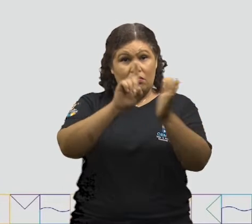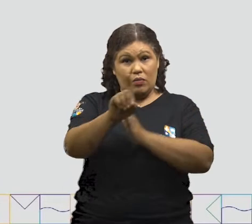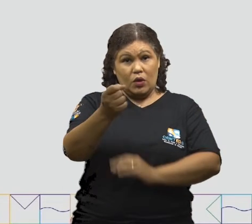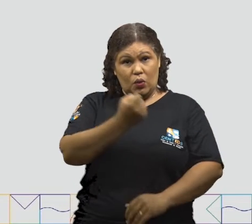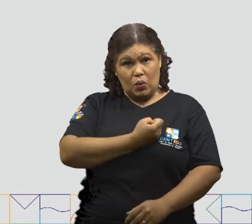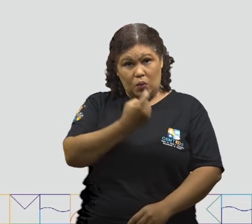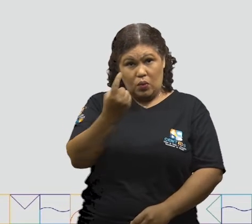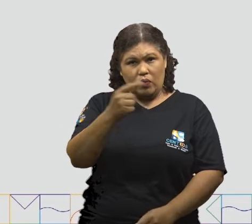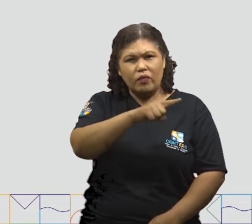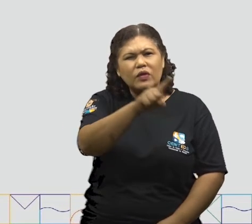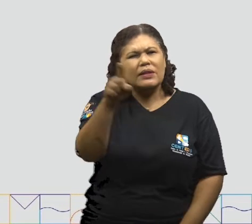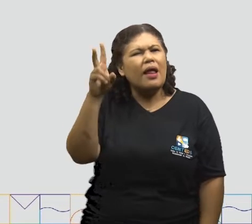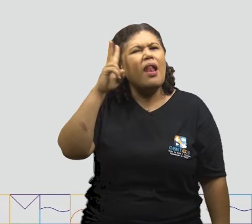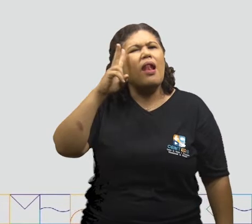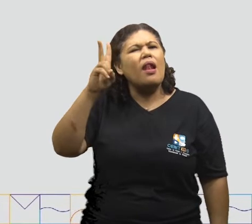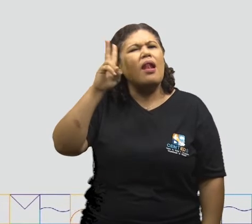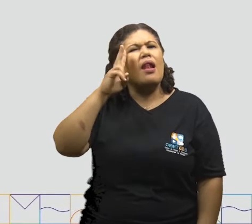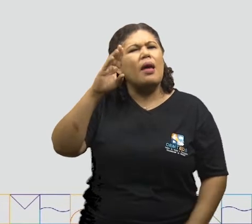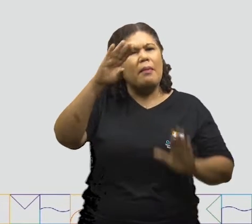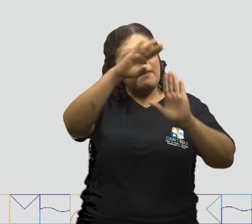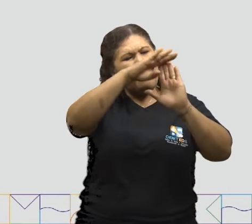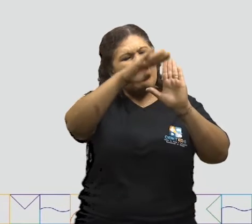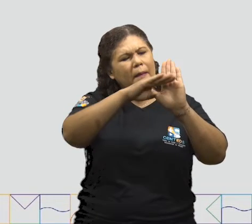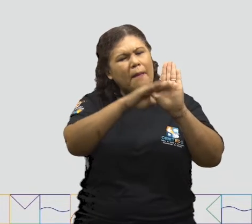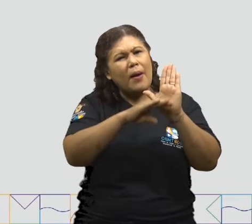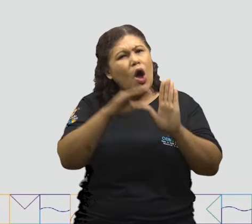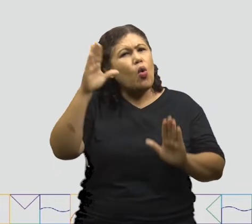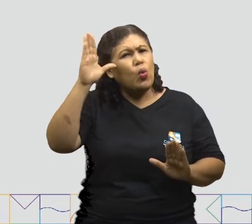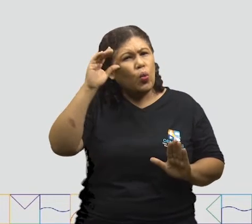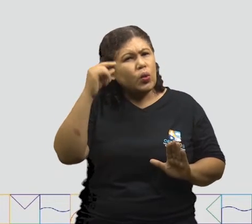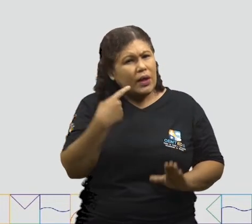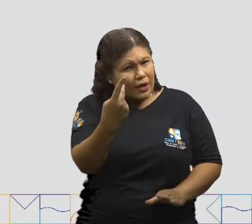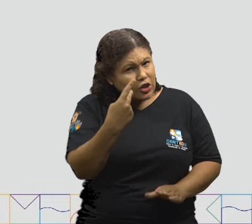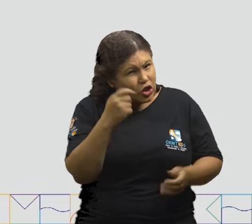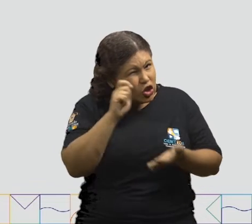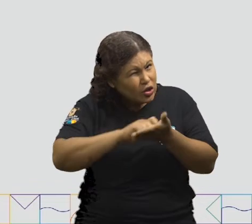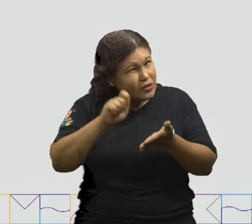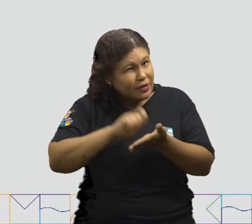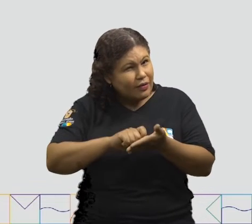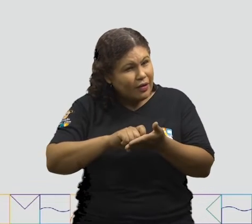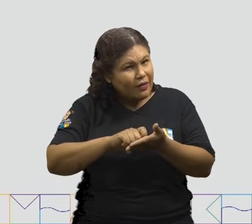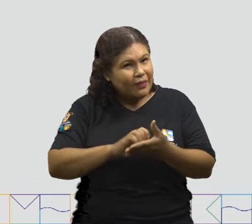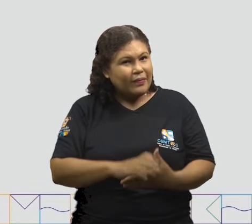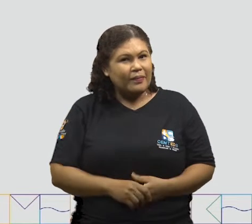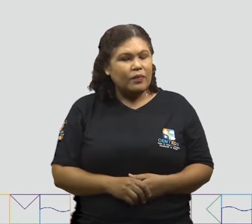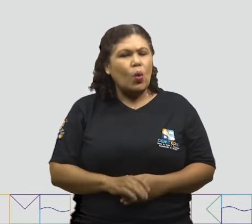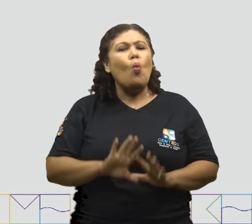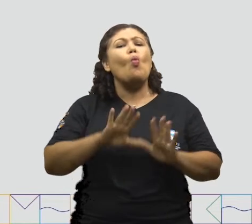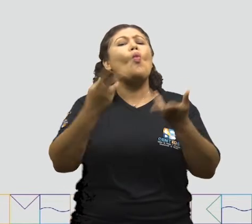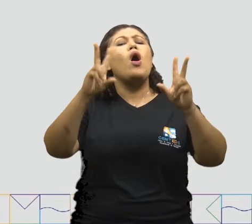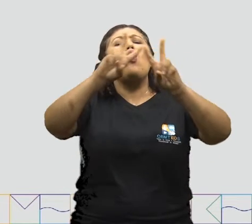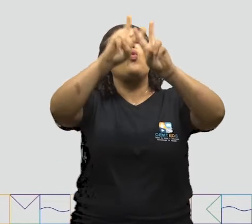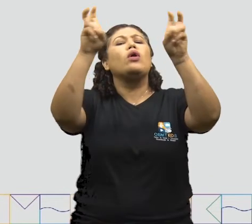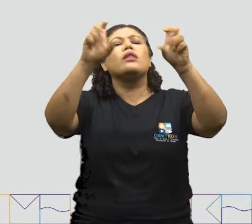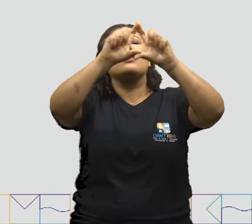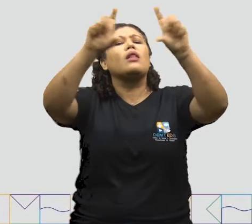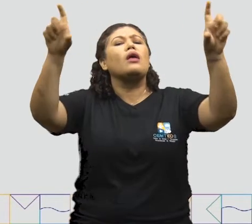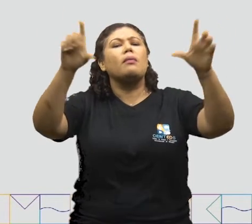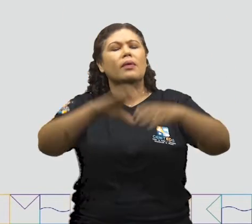Atividade 1. Você lembra do mural de curiosidades que escrevemos juntos? Qual era o título